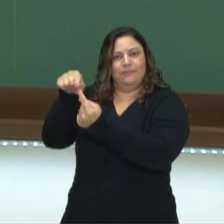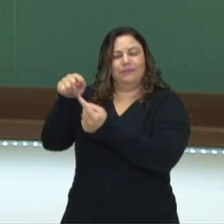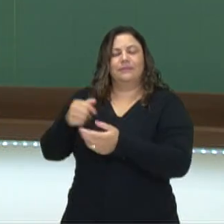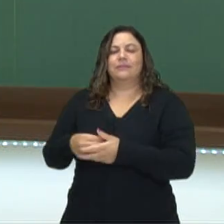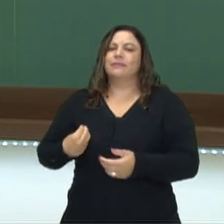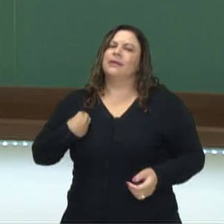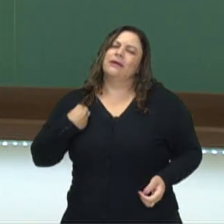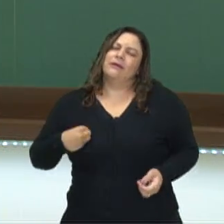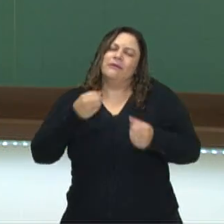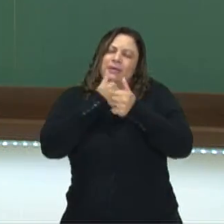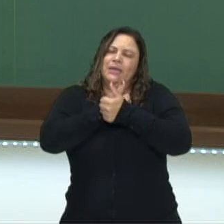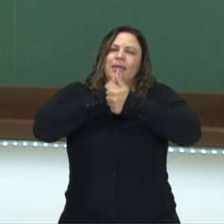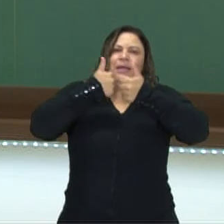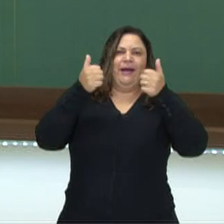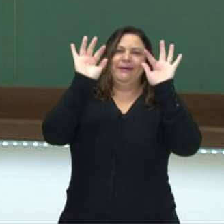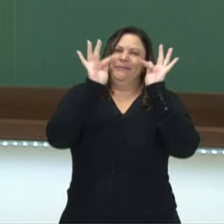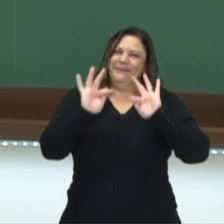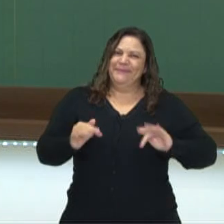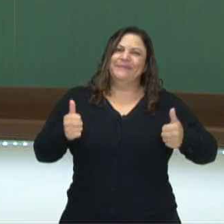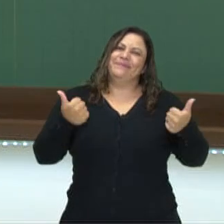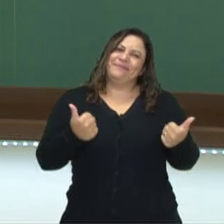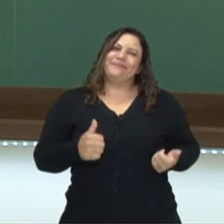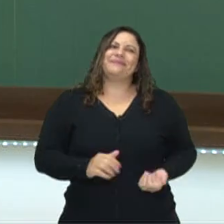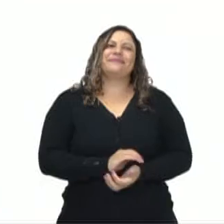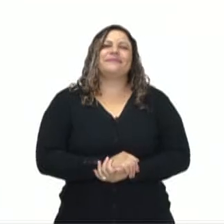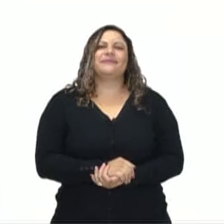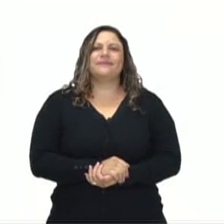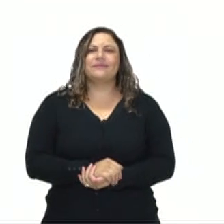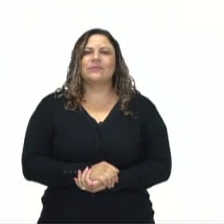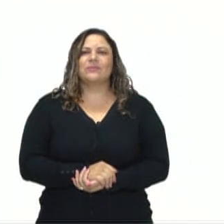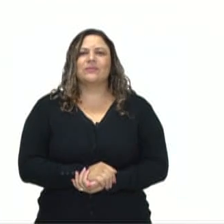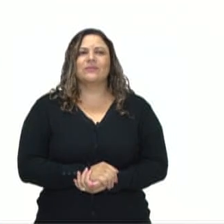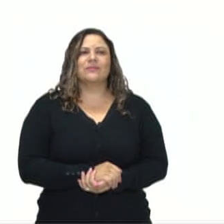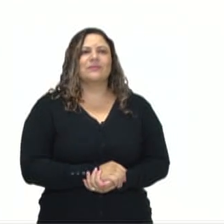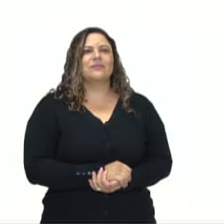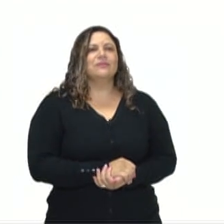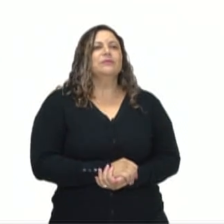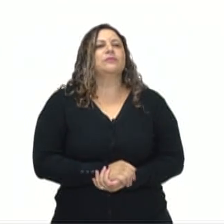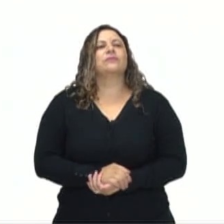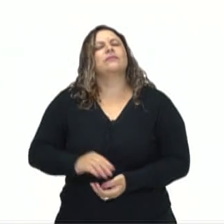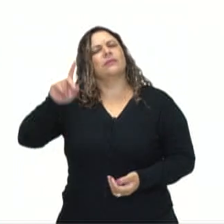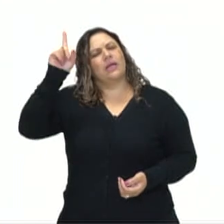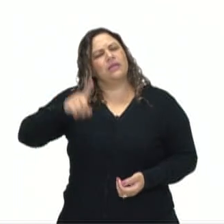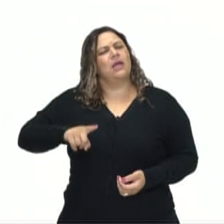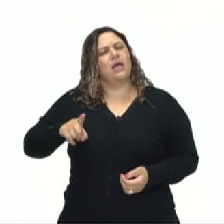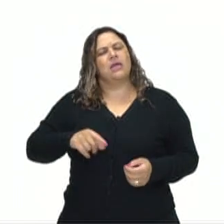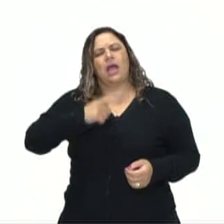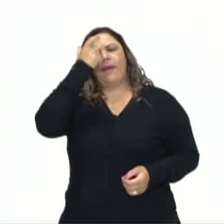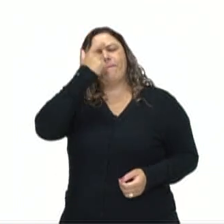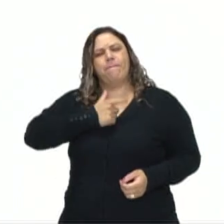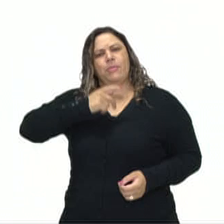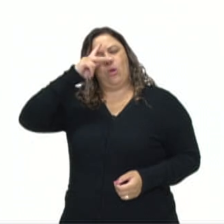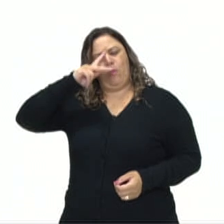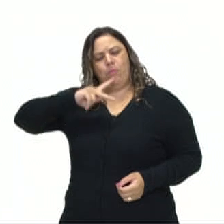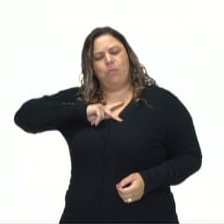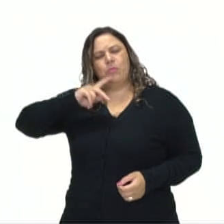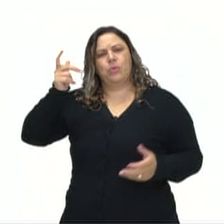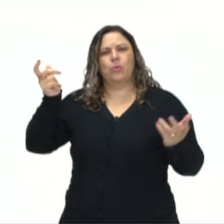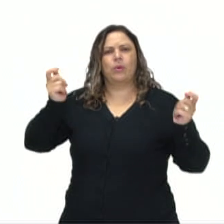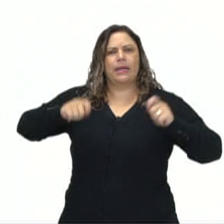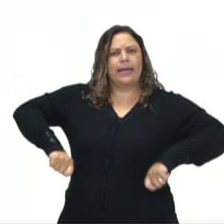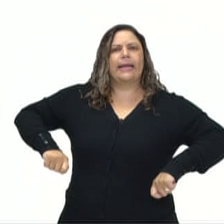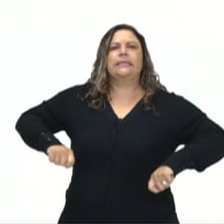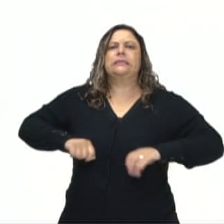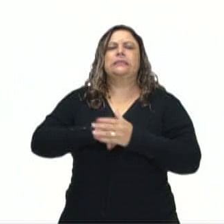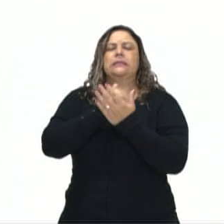vida boa, uma vida feliz. A virtude é, pois, uma disposição de caráter, a qual é determinada por